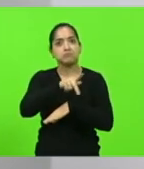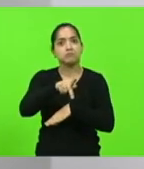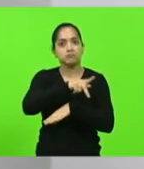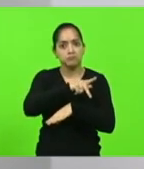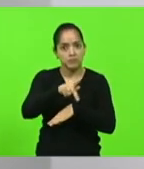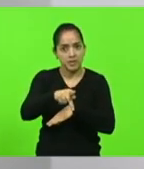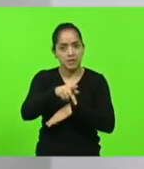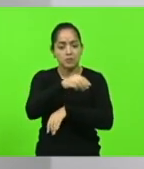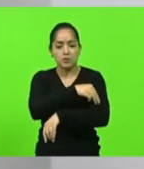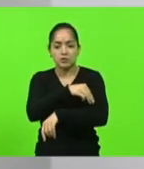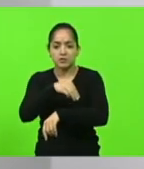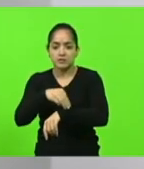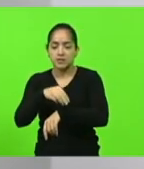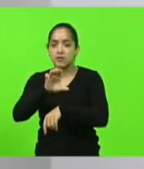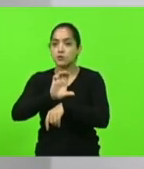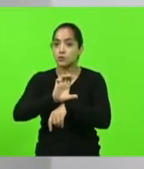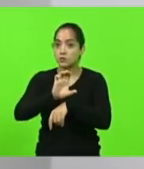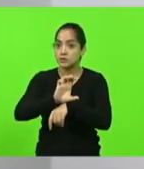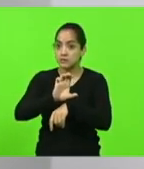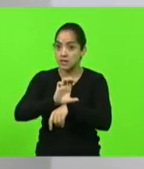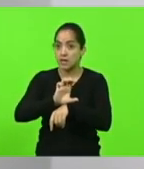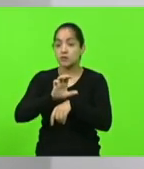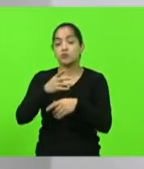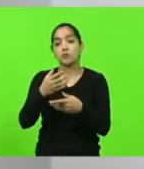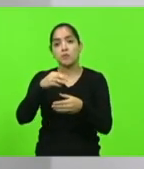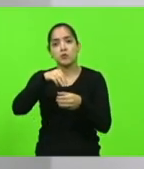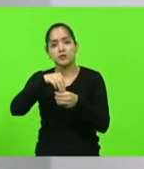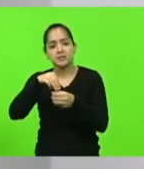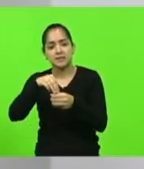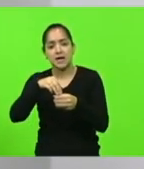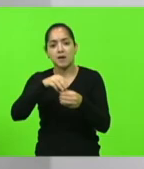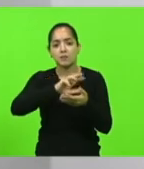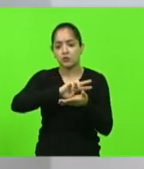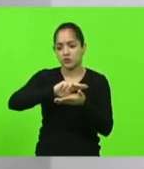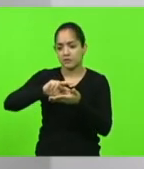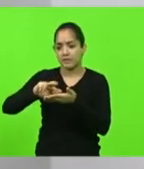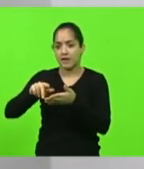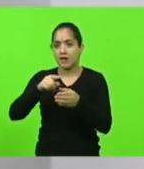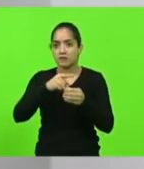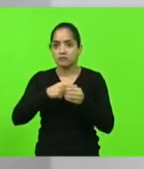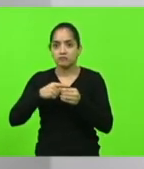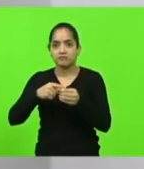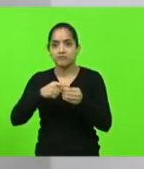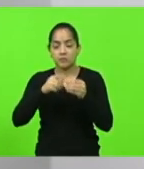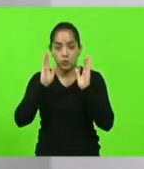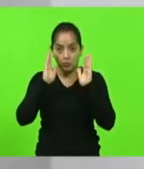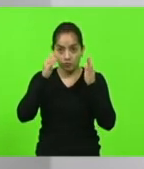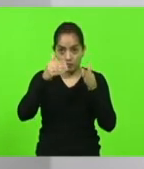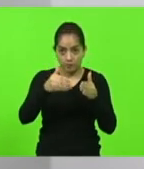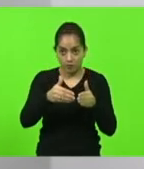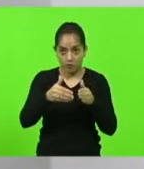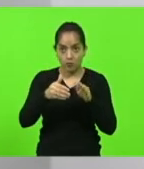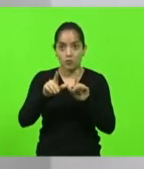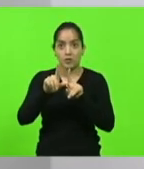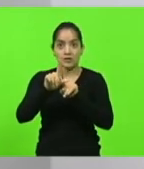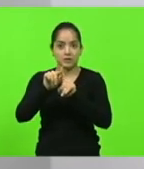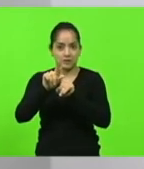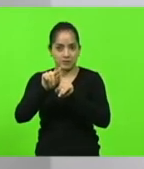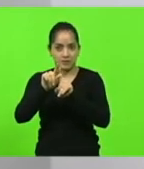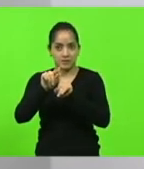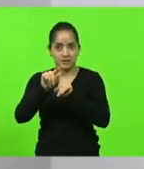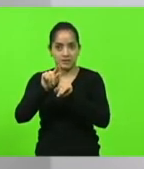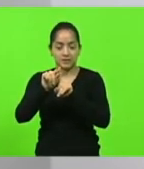magistério Estadual Municipal de várias cidades ali com foco em Guaramirim é uma das únicas cidades